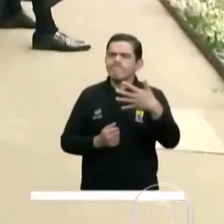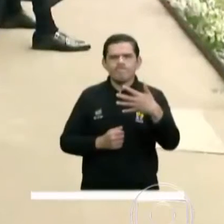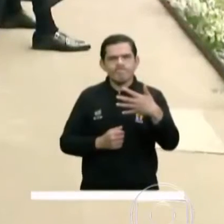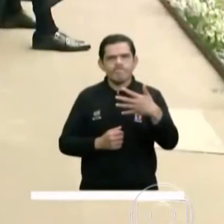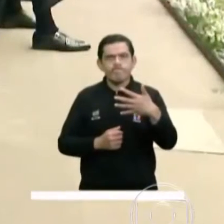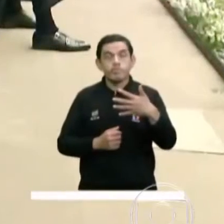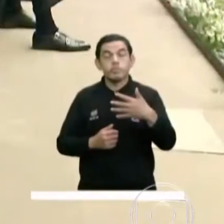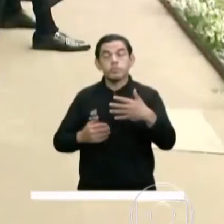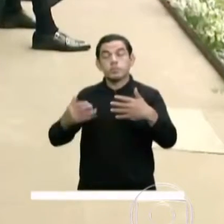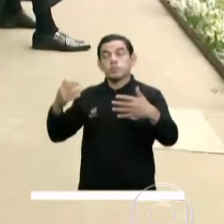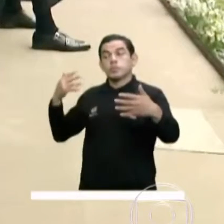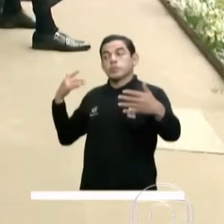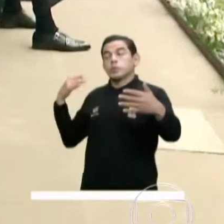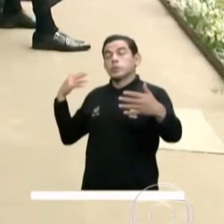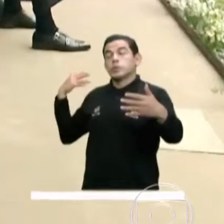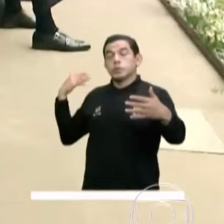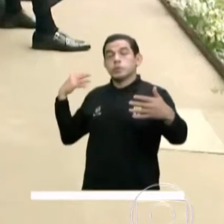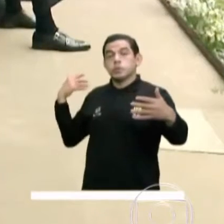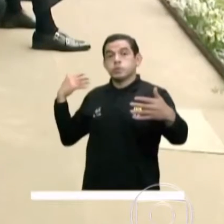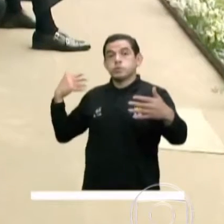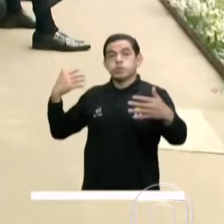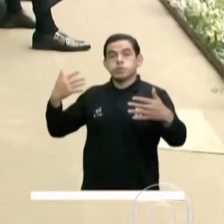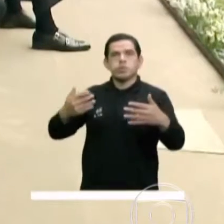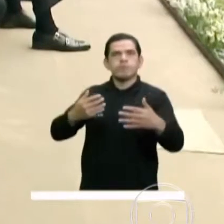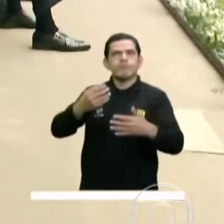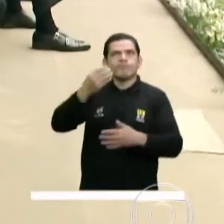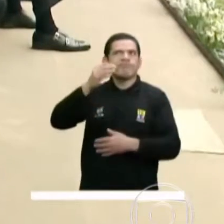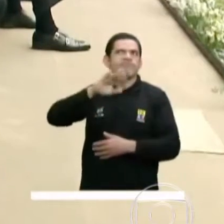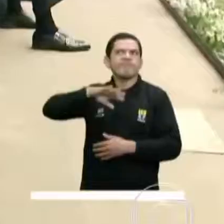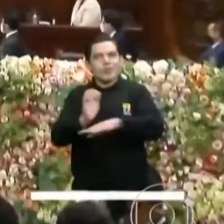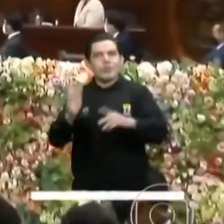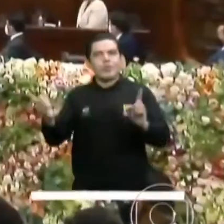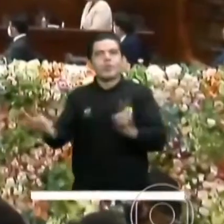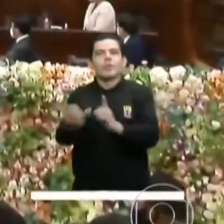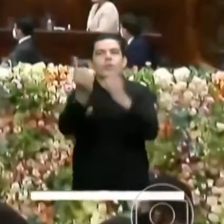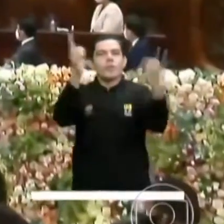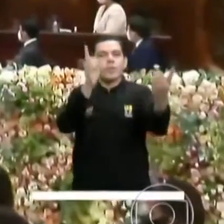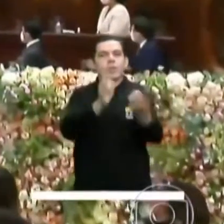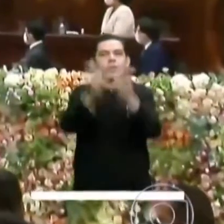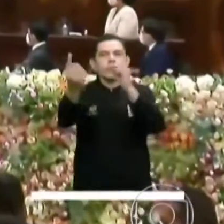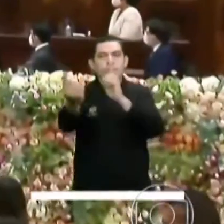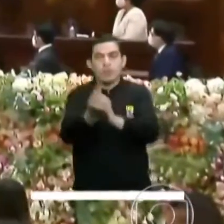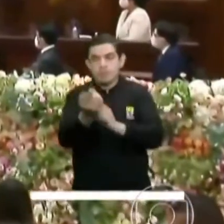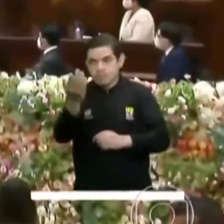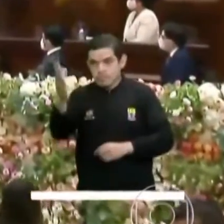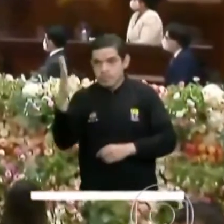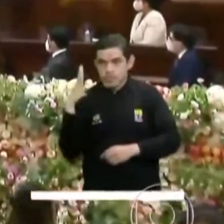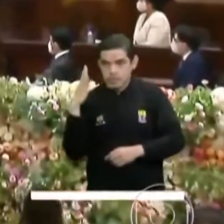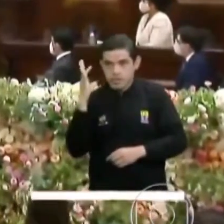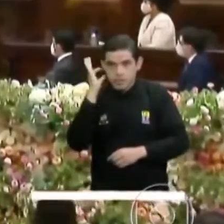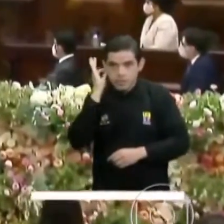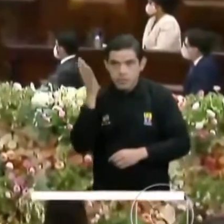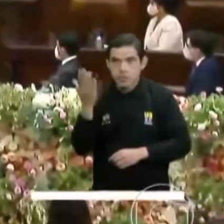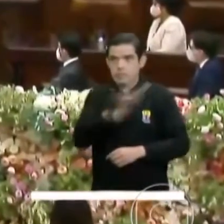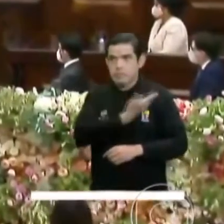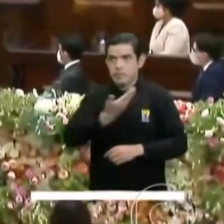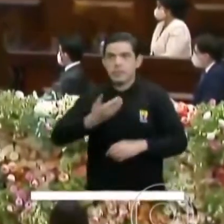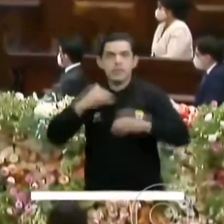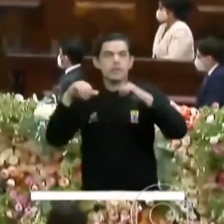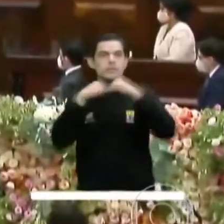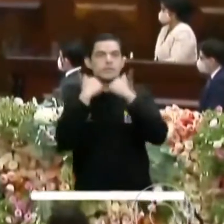seu partido tem minoria entre os deputados e vai precisar aprovar projetos de governo além dessa articulação